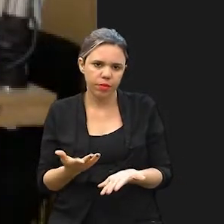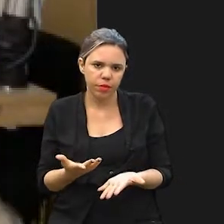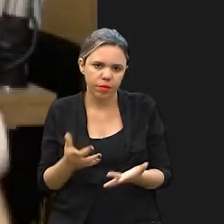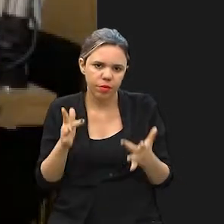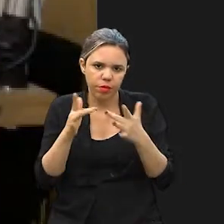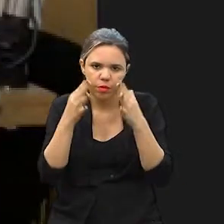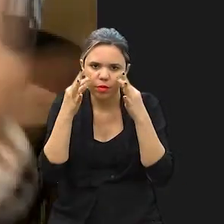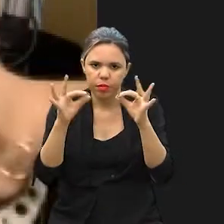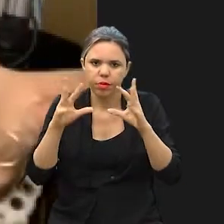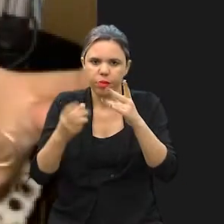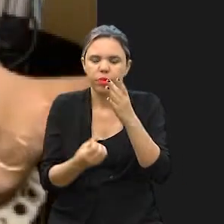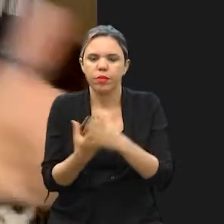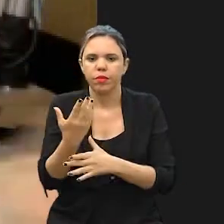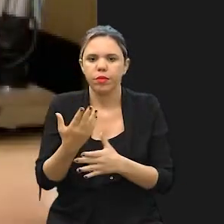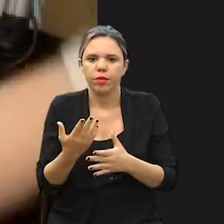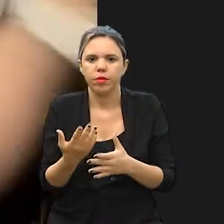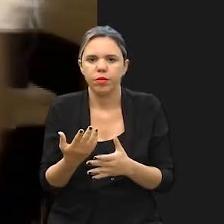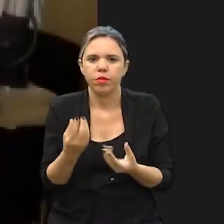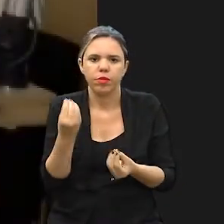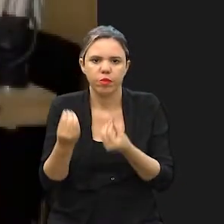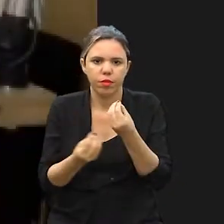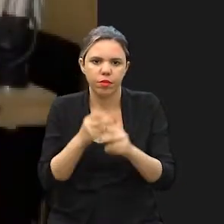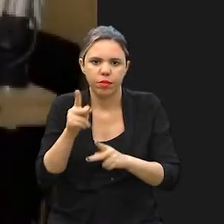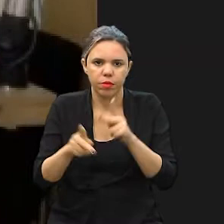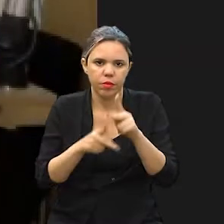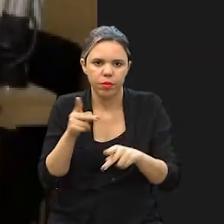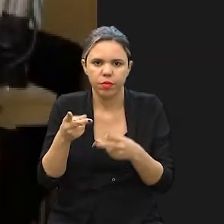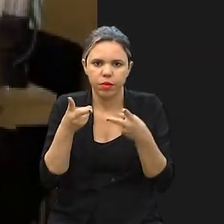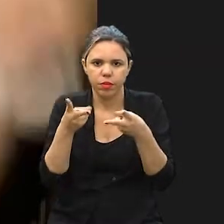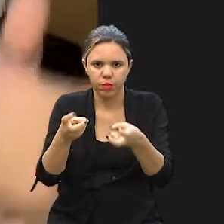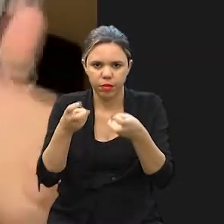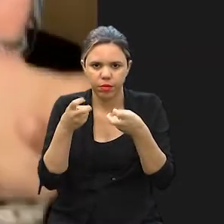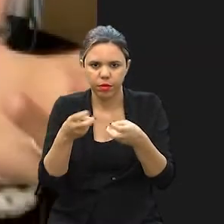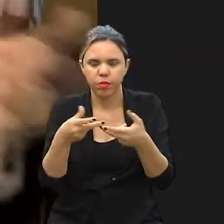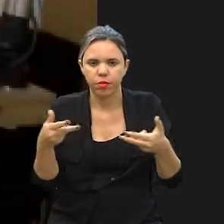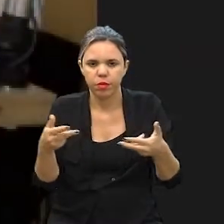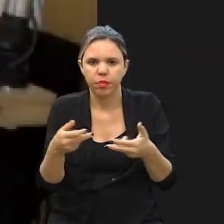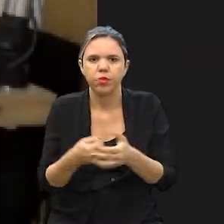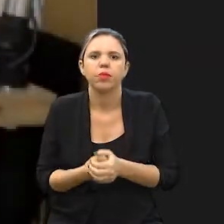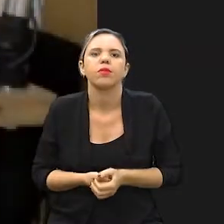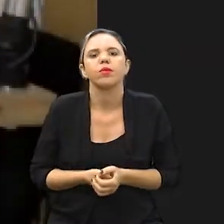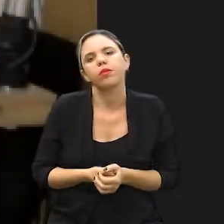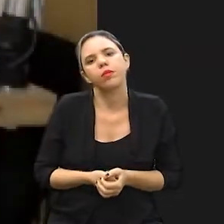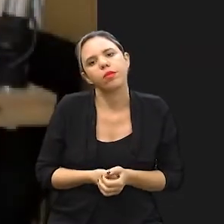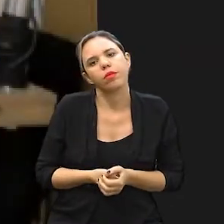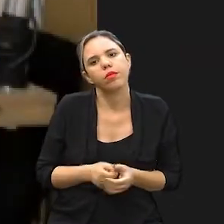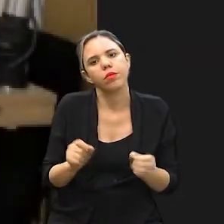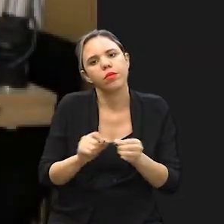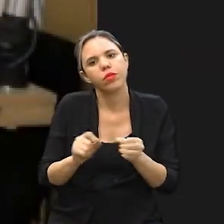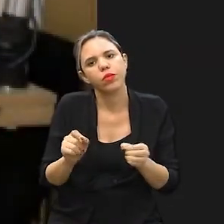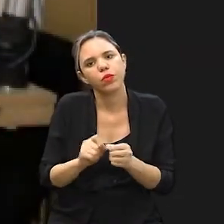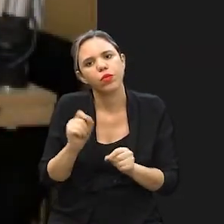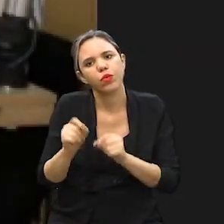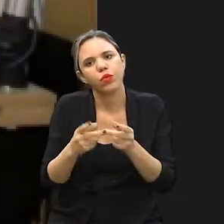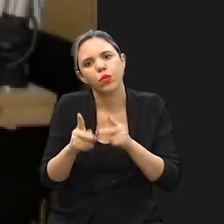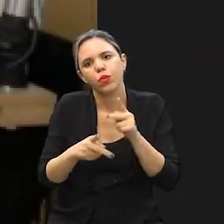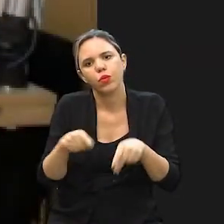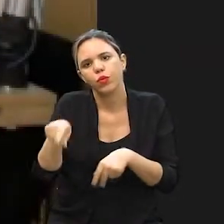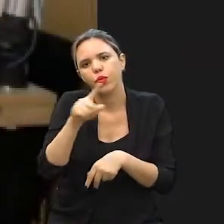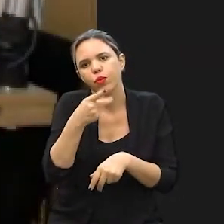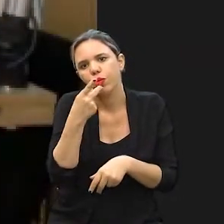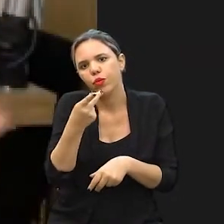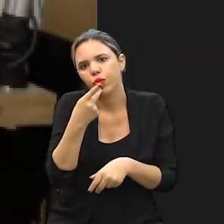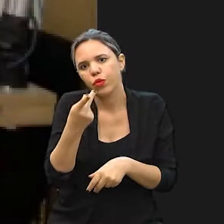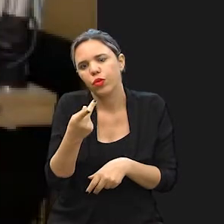É tá bem ligado em tudo que está acontecendo, como o povo está enxergando as situações e fazer o que muita gente